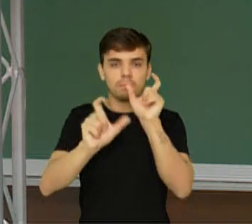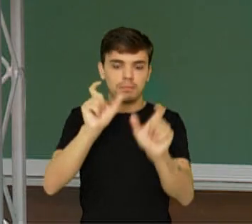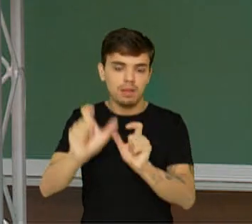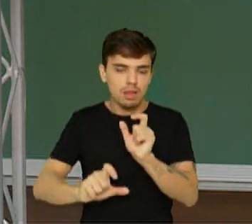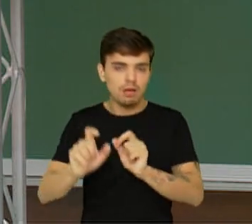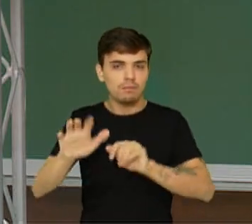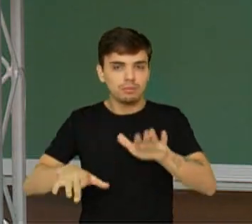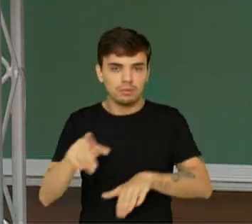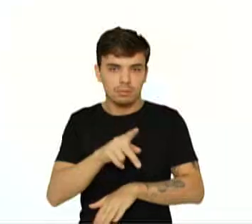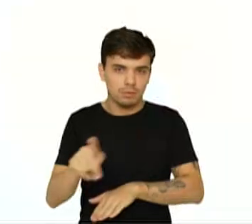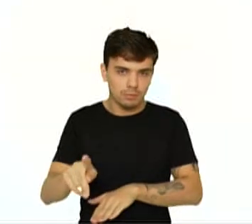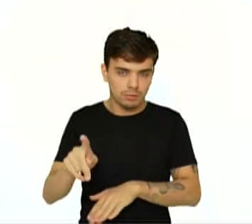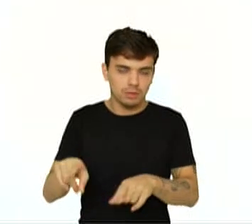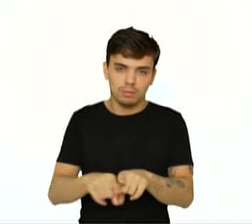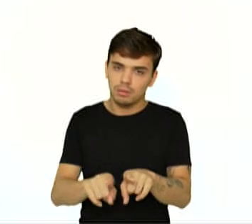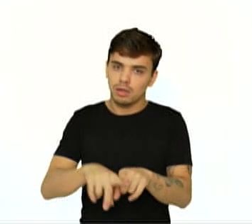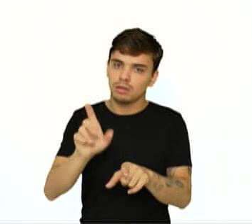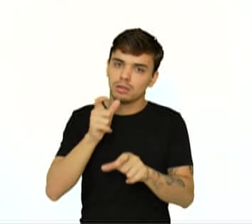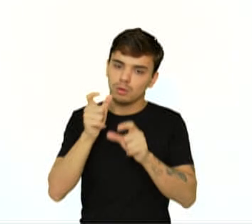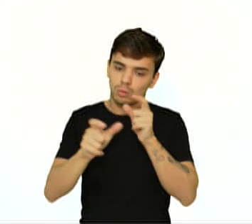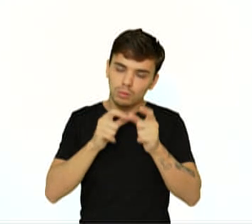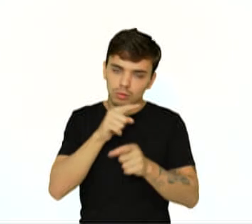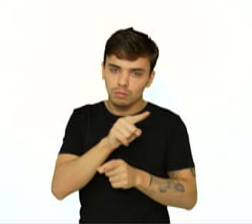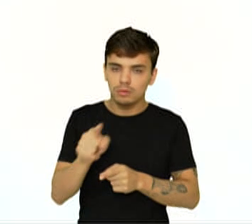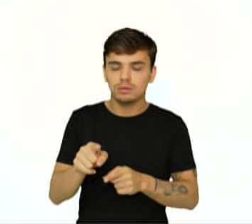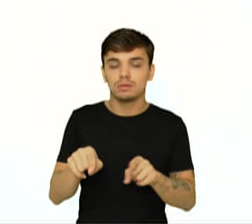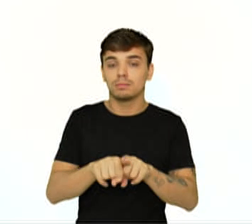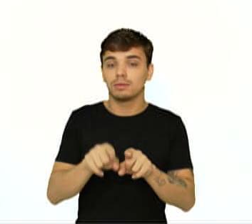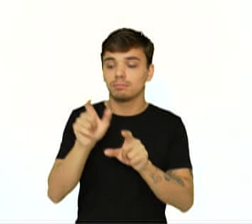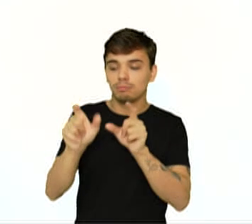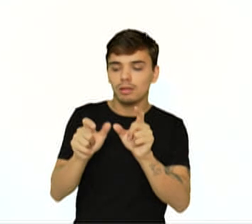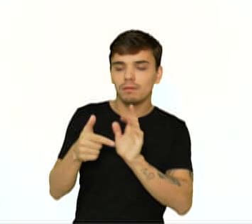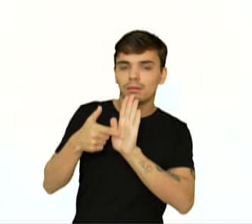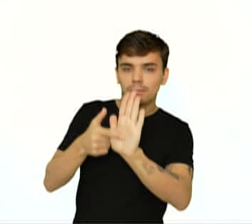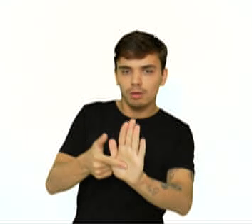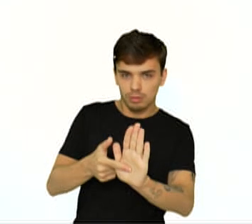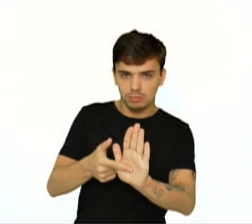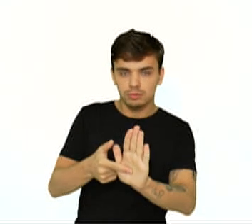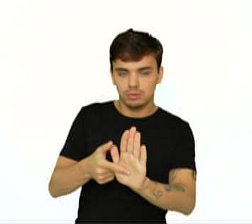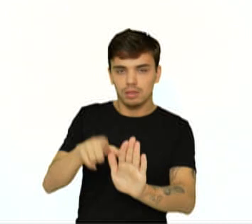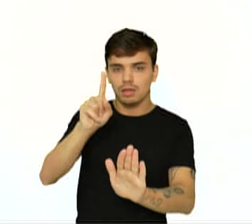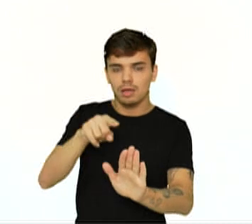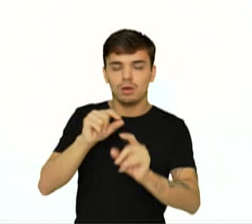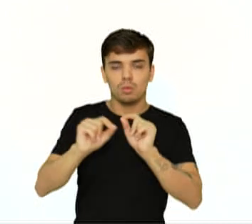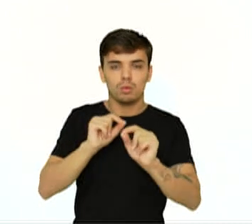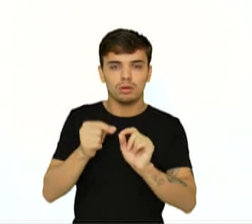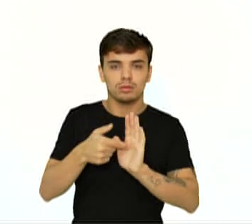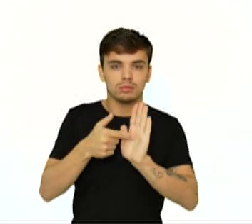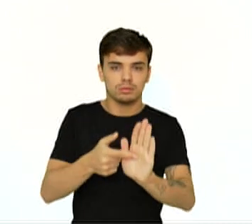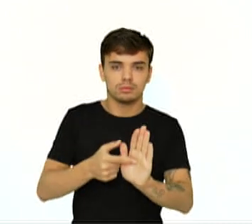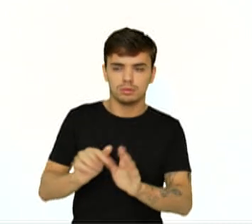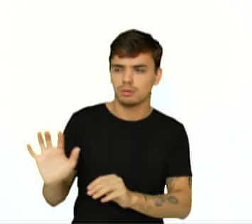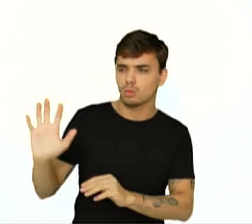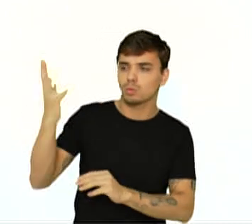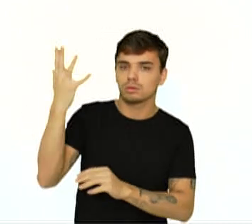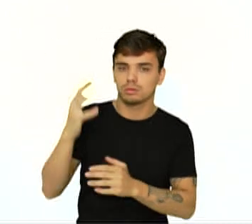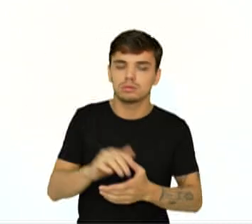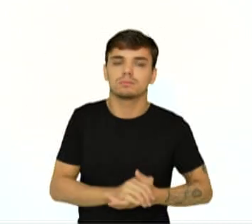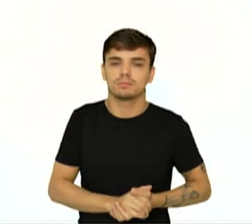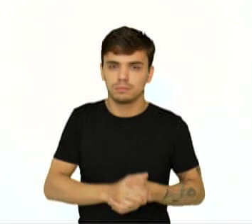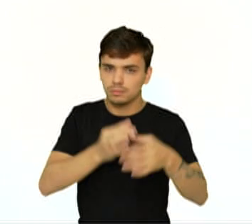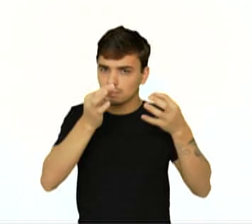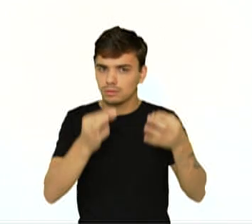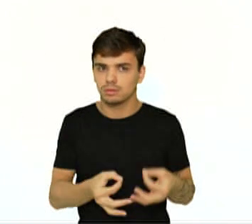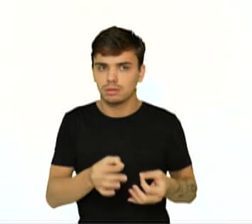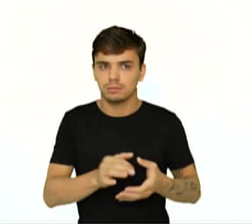professora até comentou com vocês anteriormente, né? Essas palavras em destaque são e indicam ações,